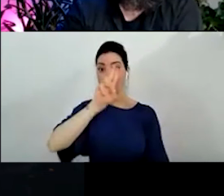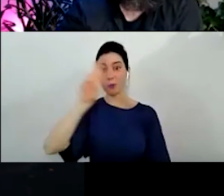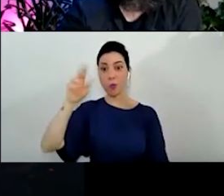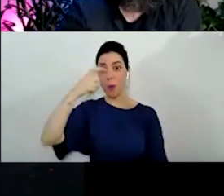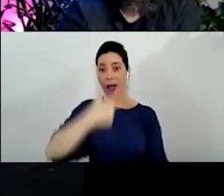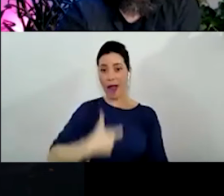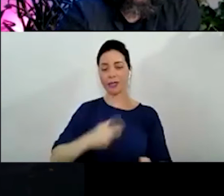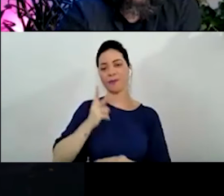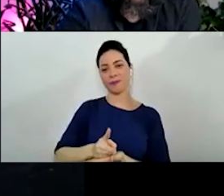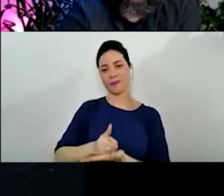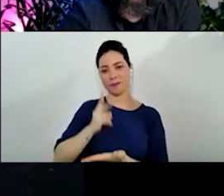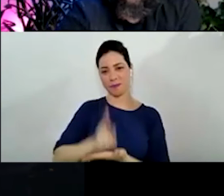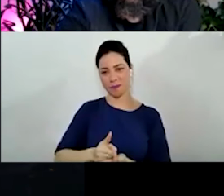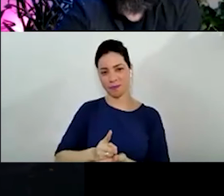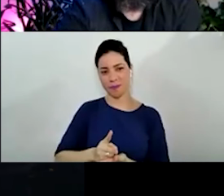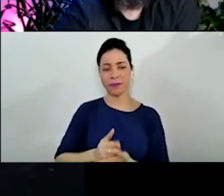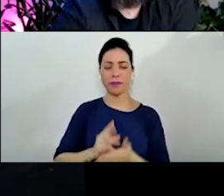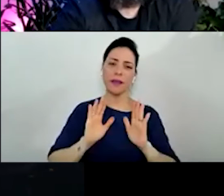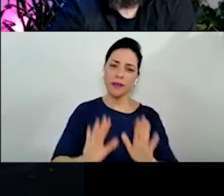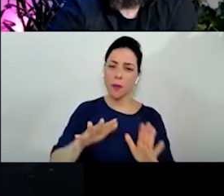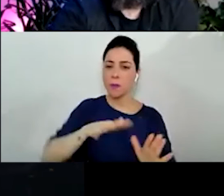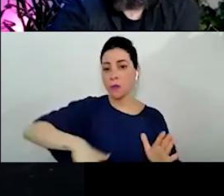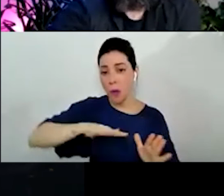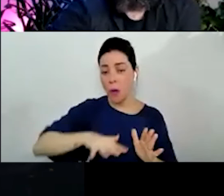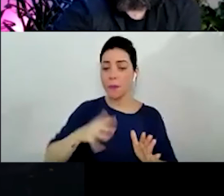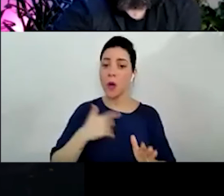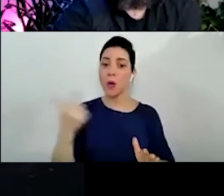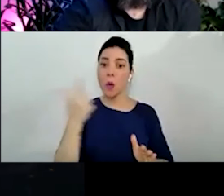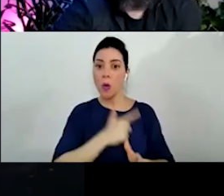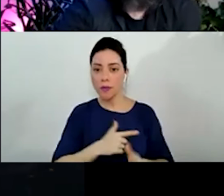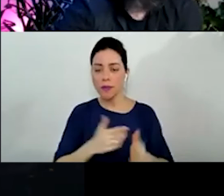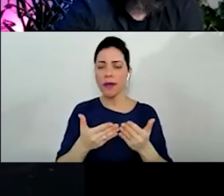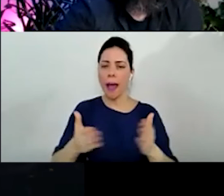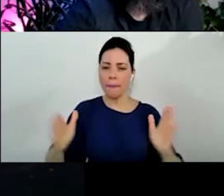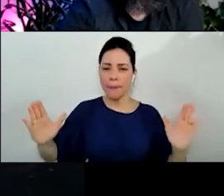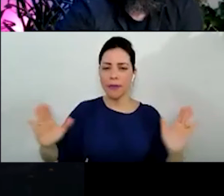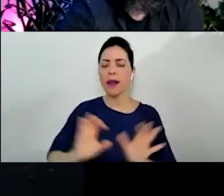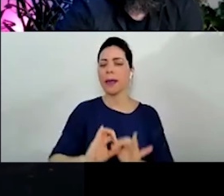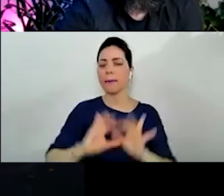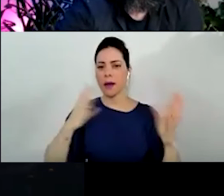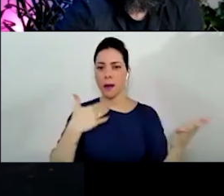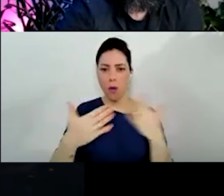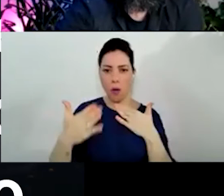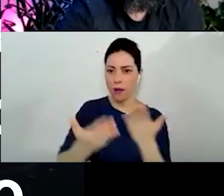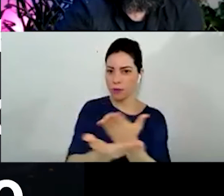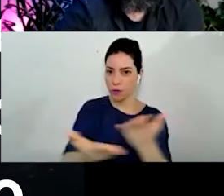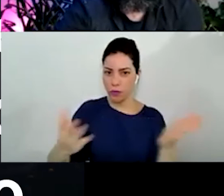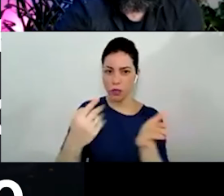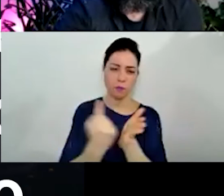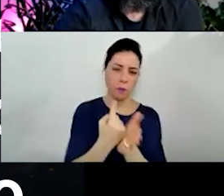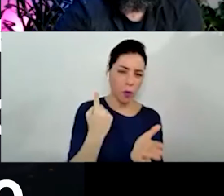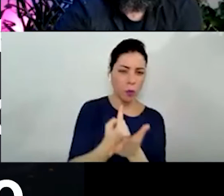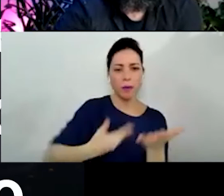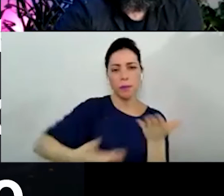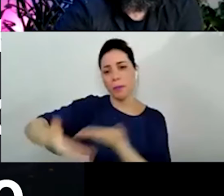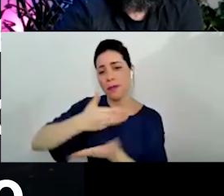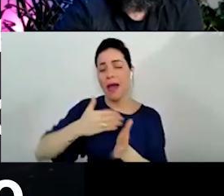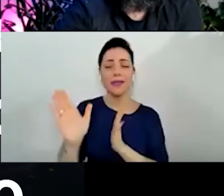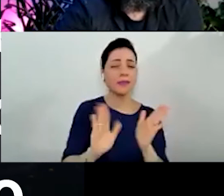Para gente encerrar o papo aqui abrir para as perguntas e o bate-papo com todo mundo a sensibilidade está em tudo que vocês pensarem